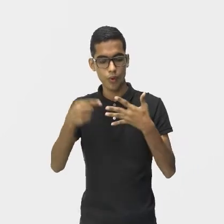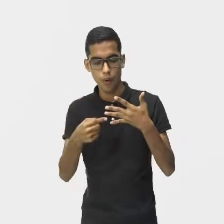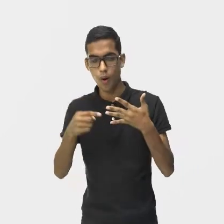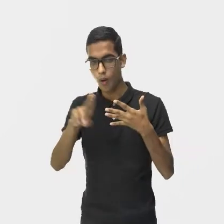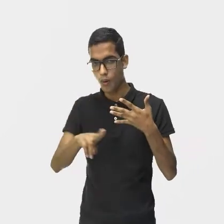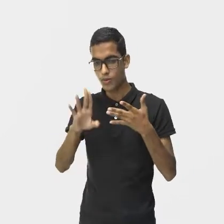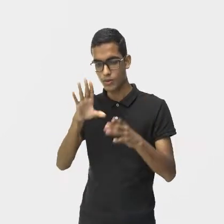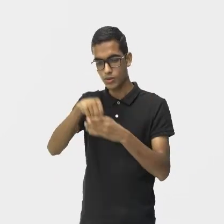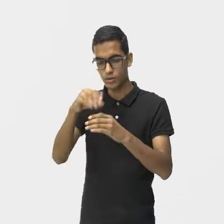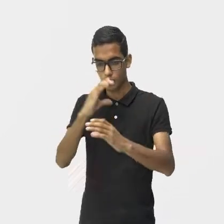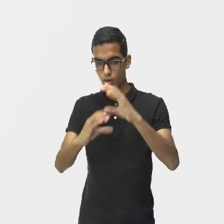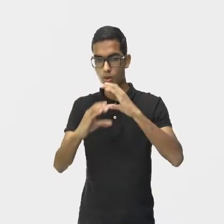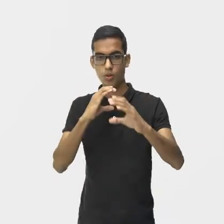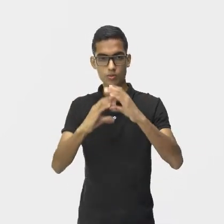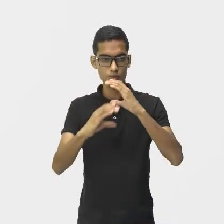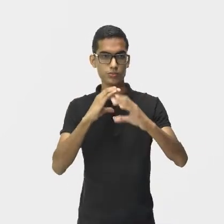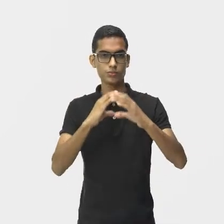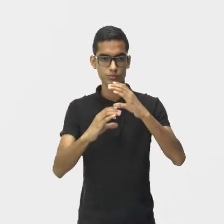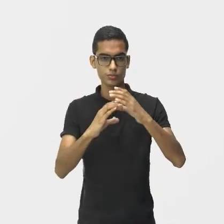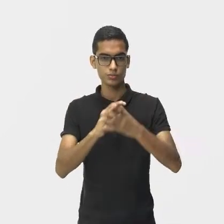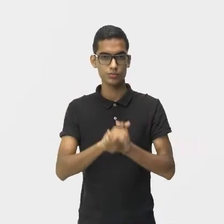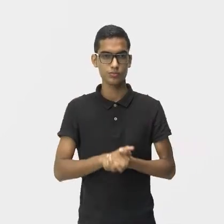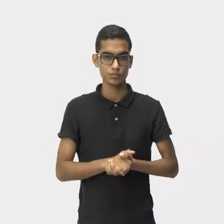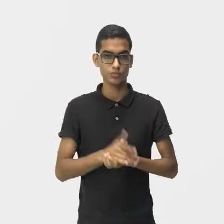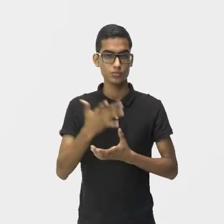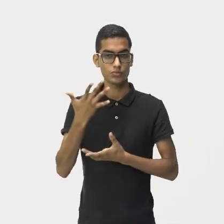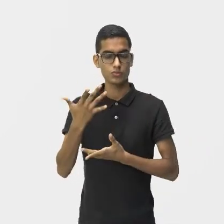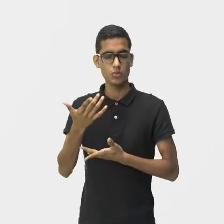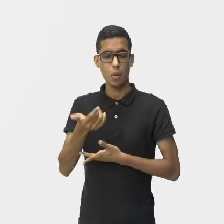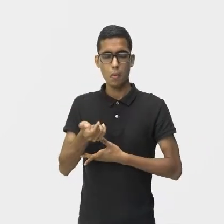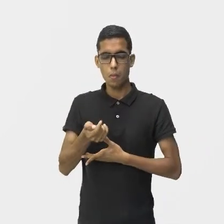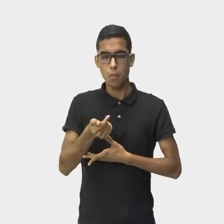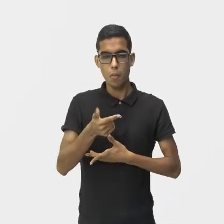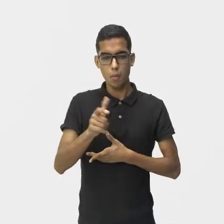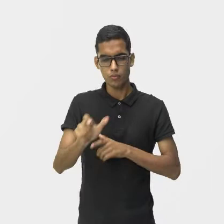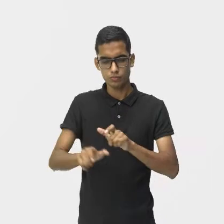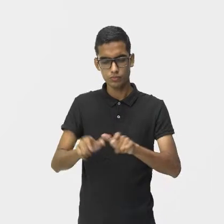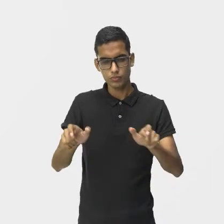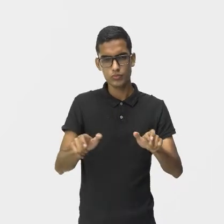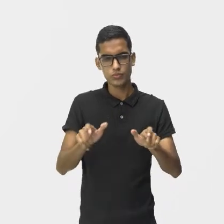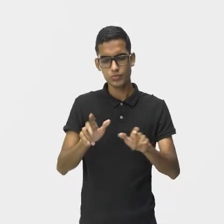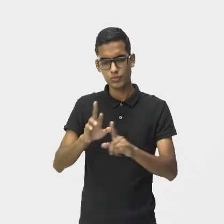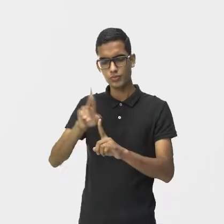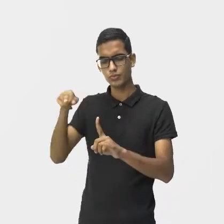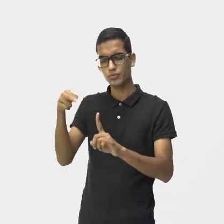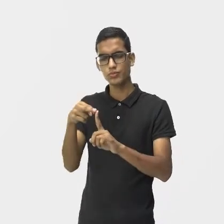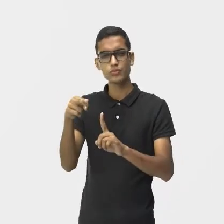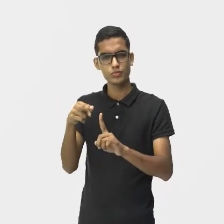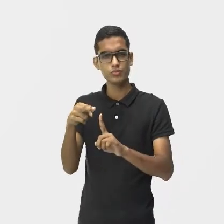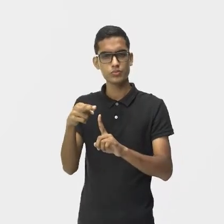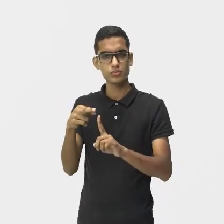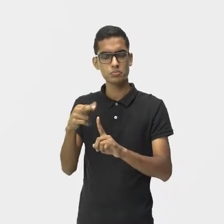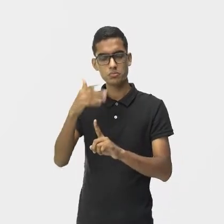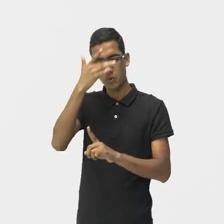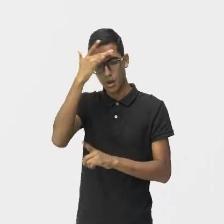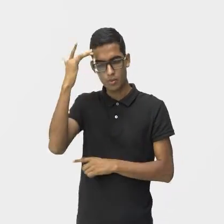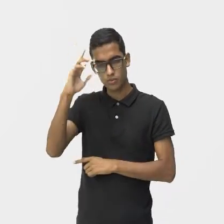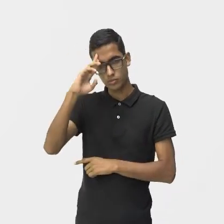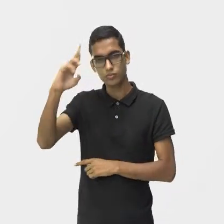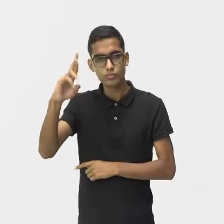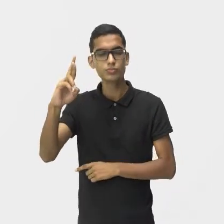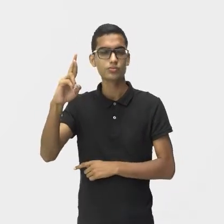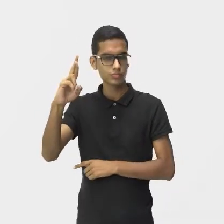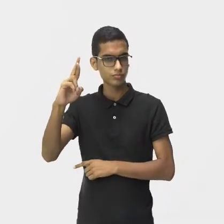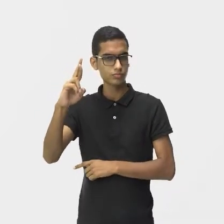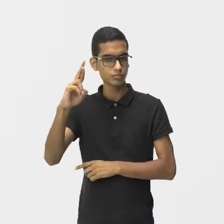de poucas pessoas. As poucas pessoas a que nos referimos são os proprietários das